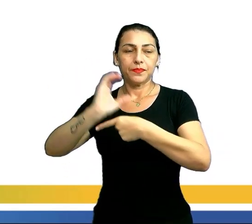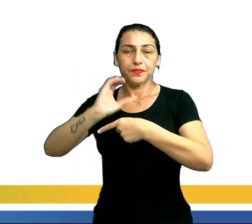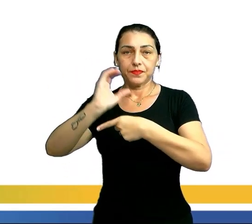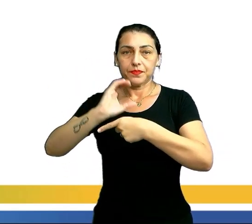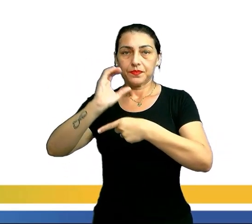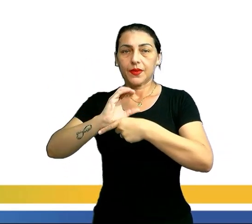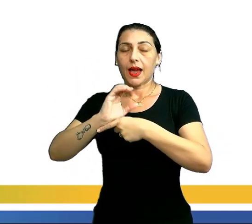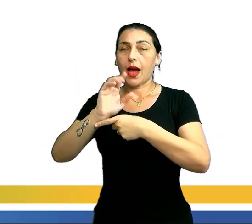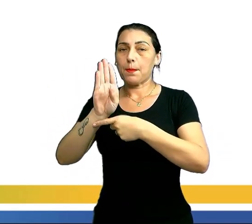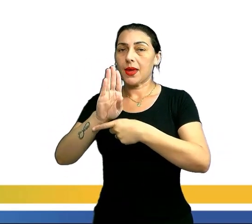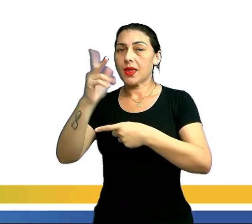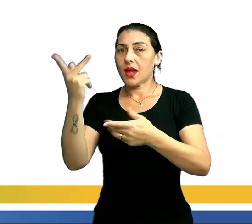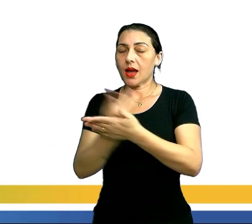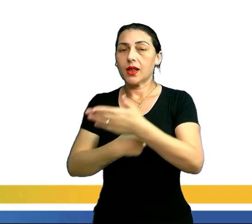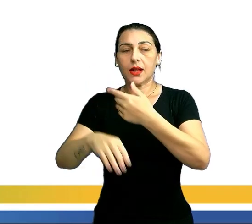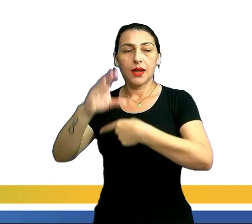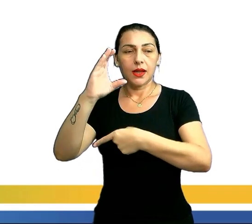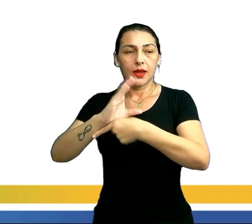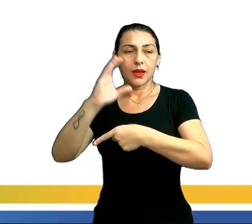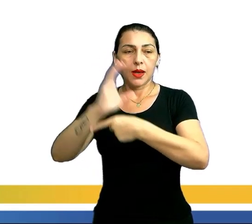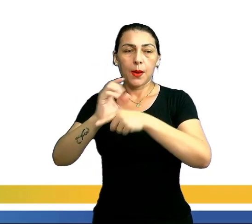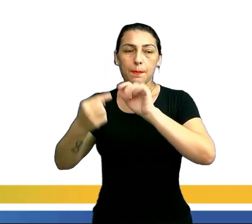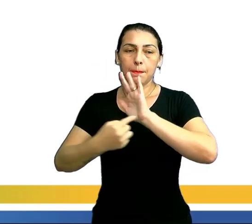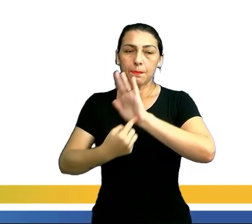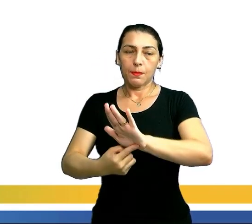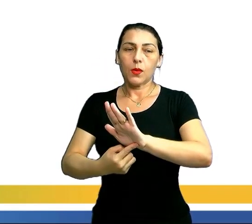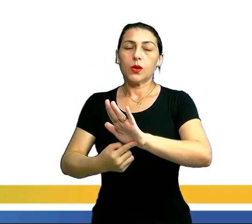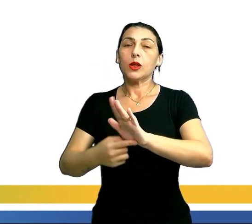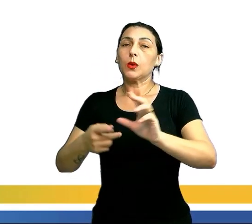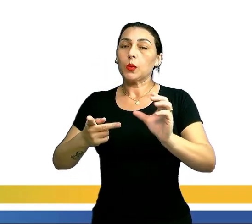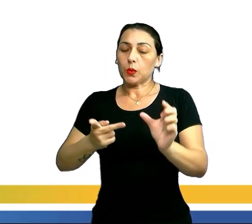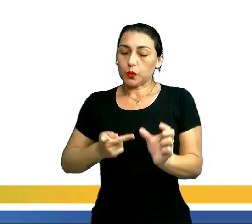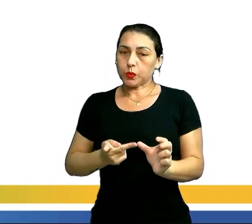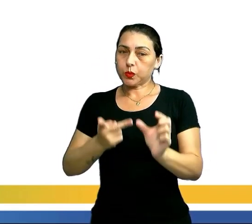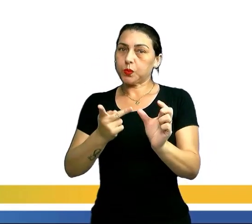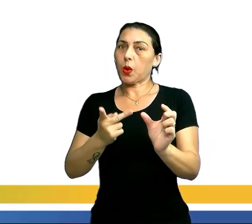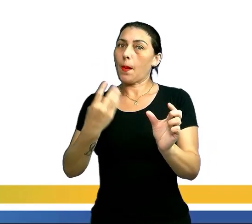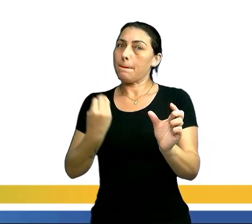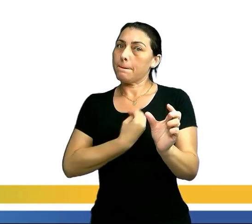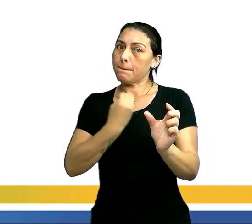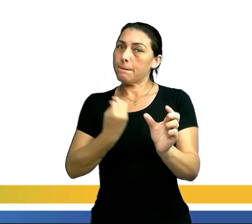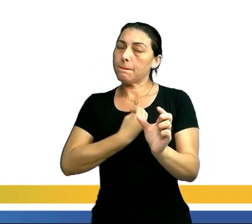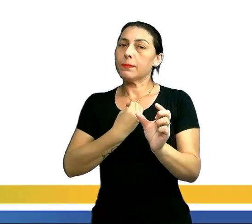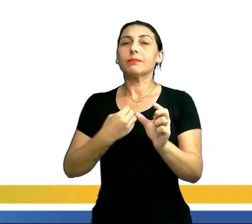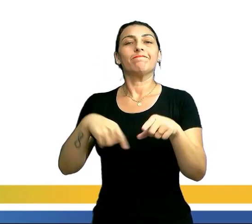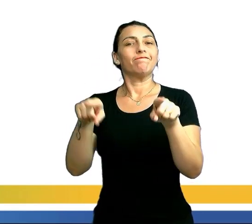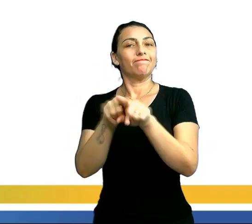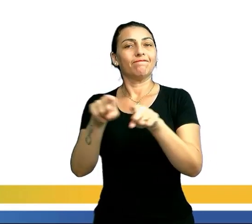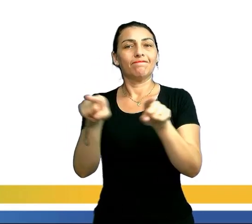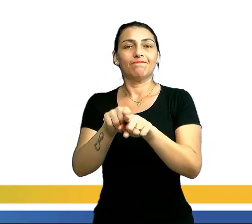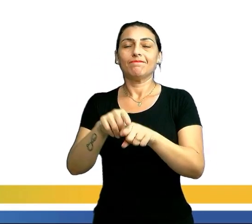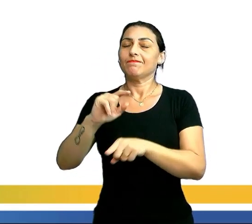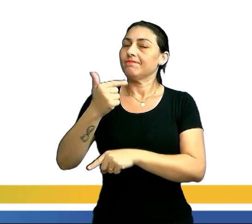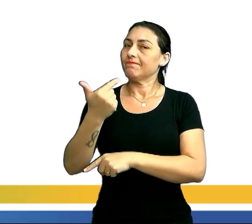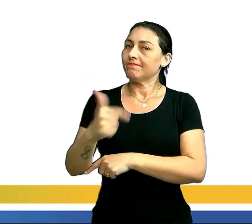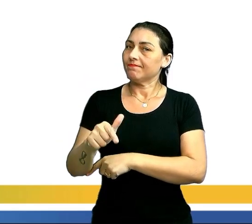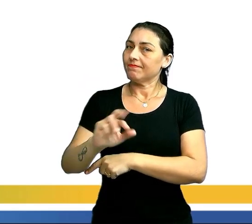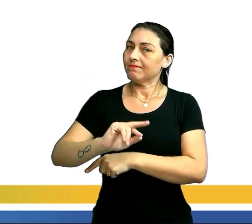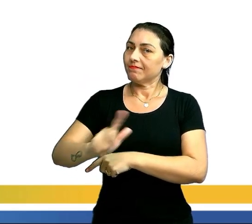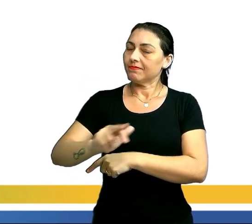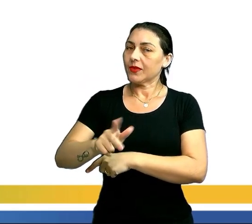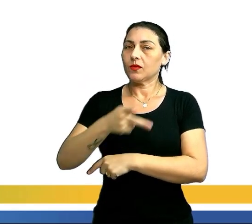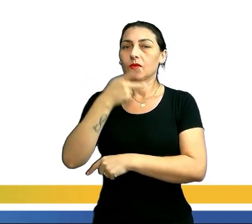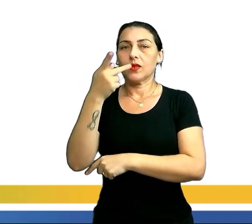Então, a B está incorreta. Letra C. Expressão excessiva de proteínas? Também não. Nós estamos